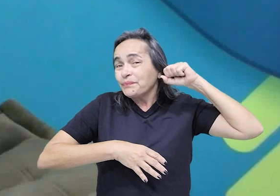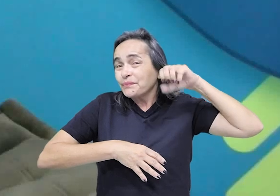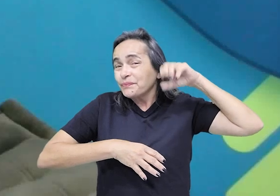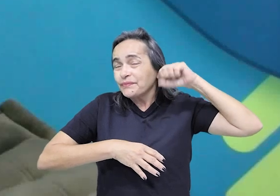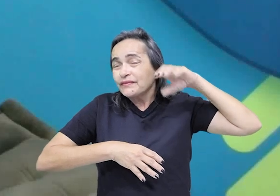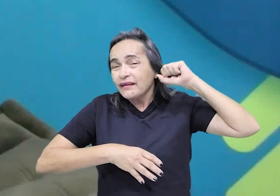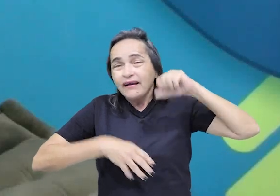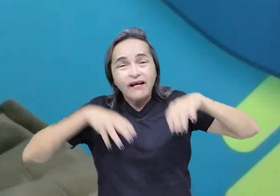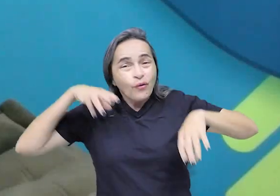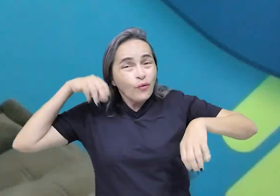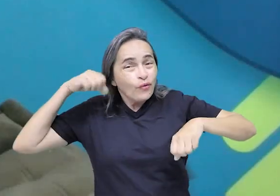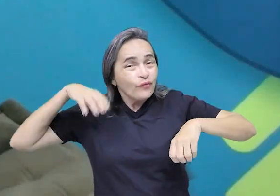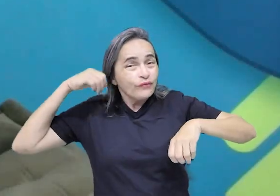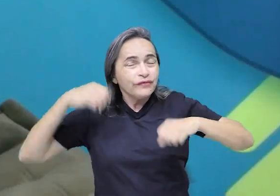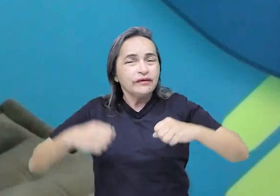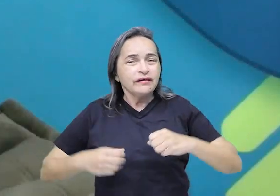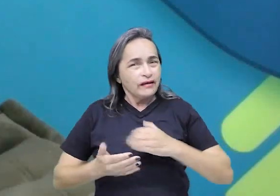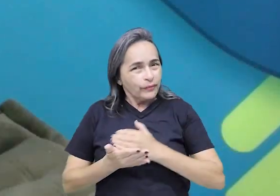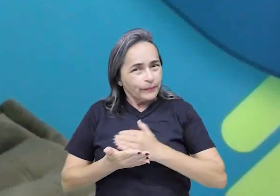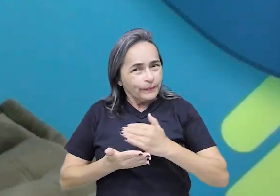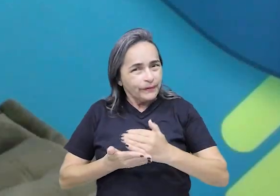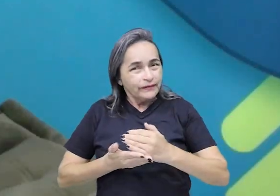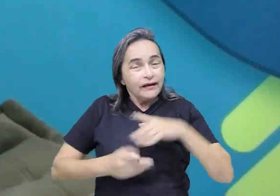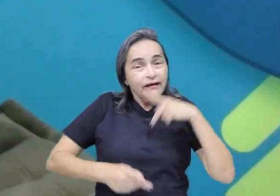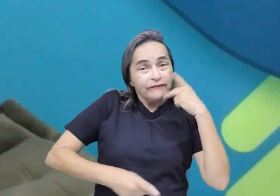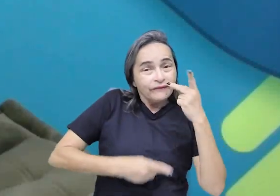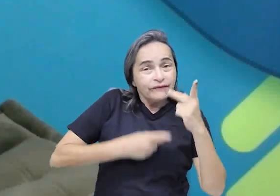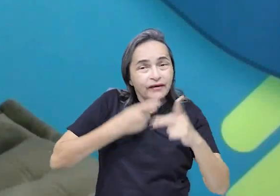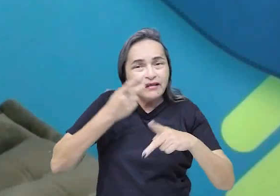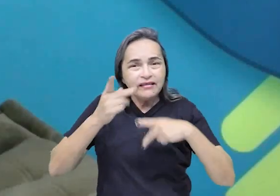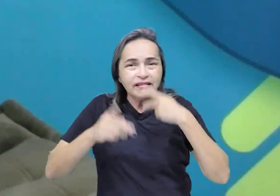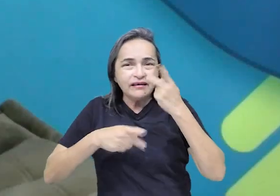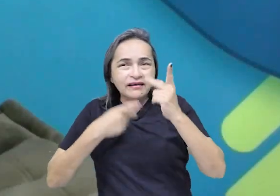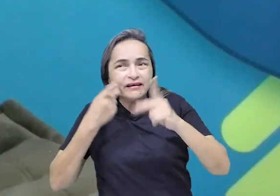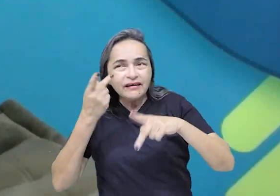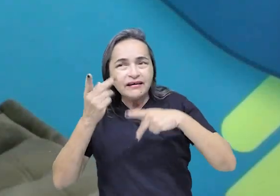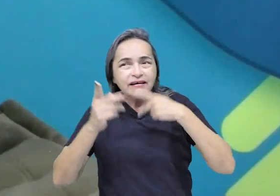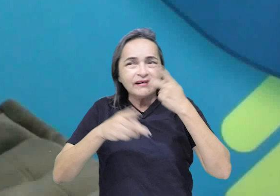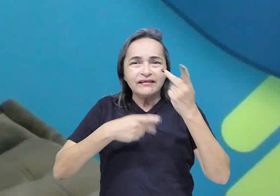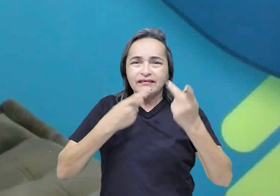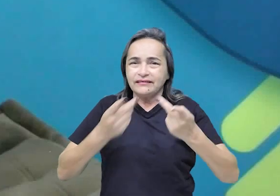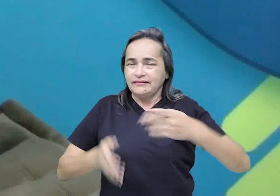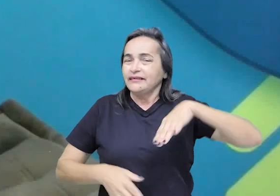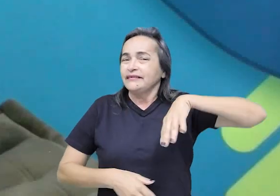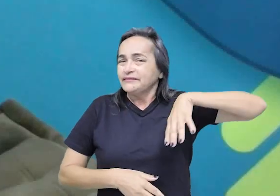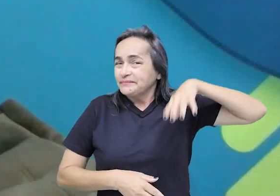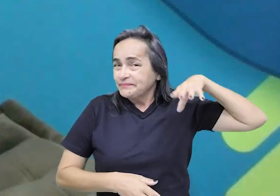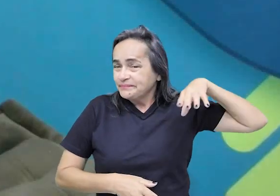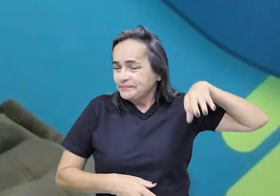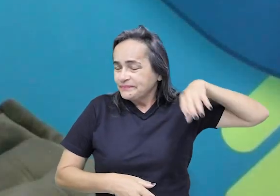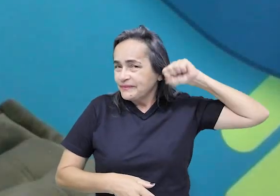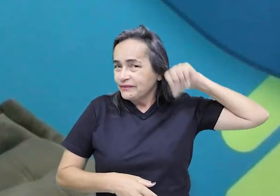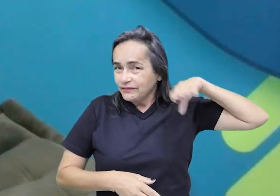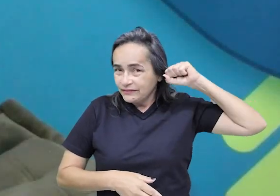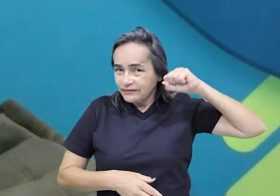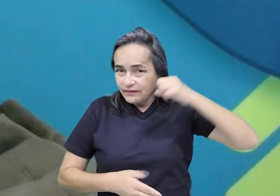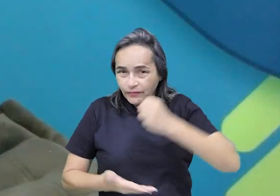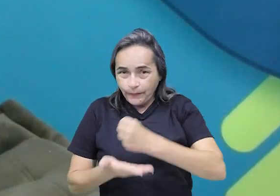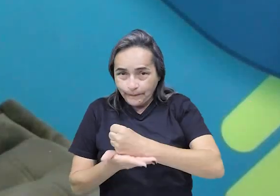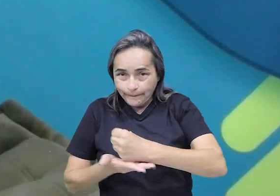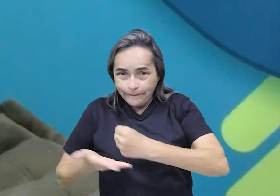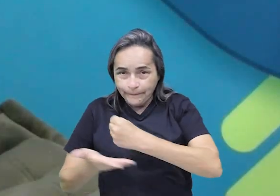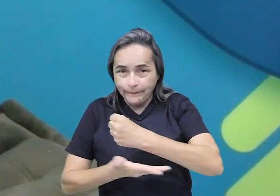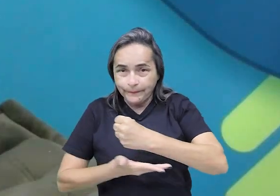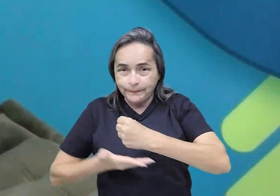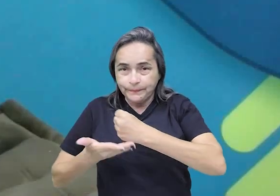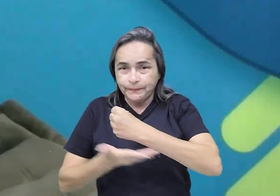ele começa a treinar, ele começa a falar. Então, a audição é a base da nossa comunicação. Né?